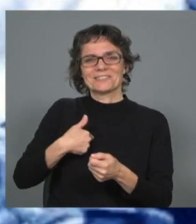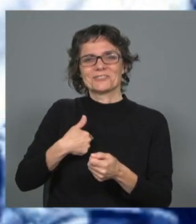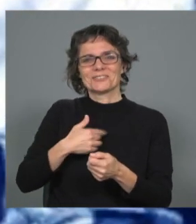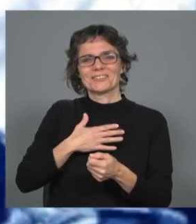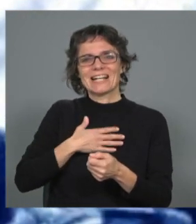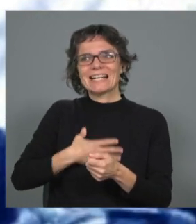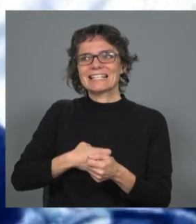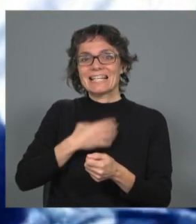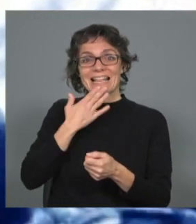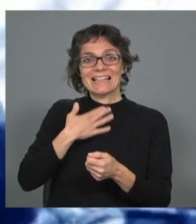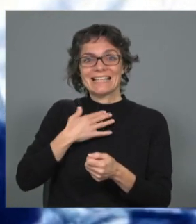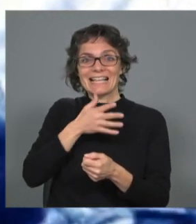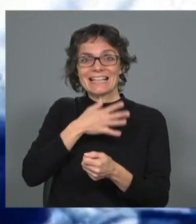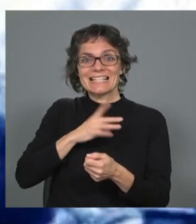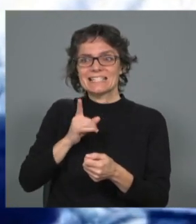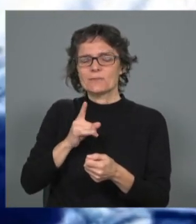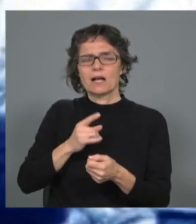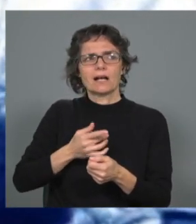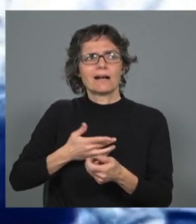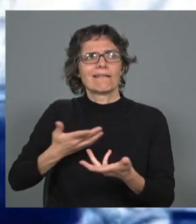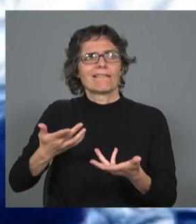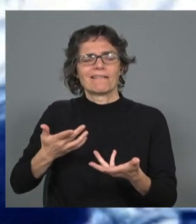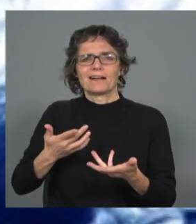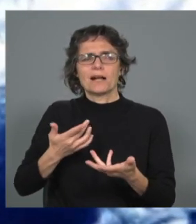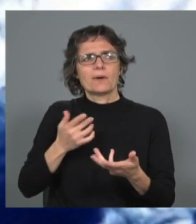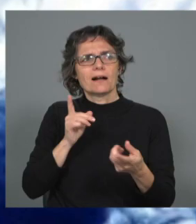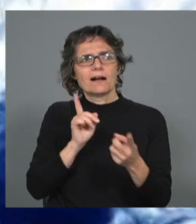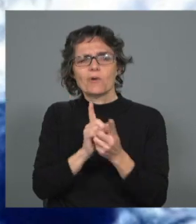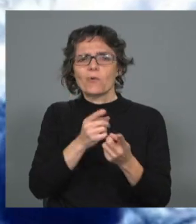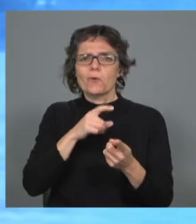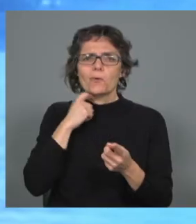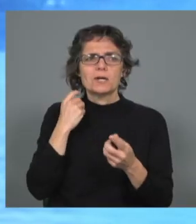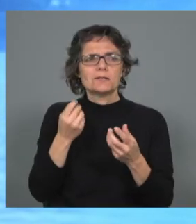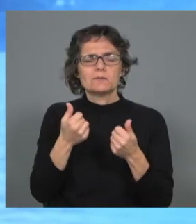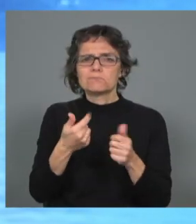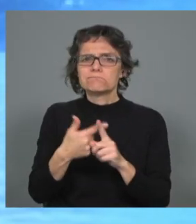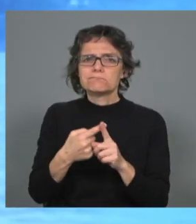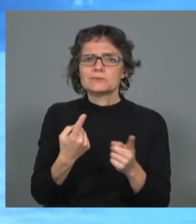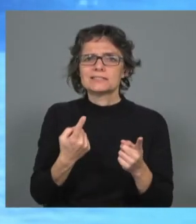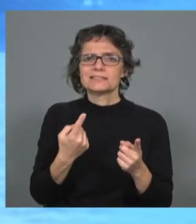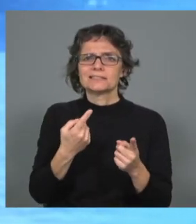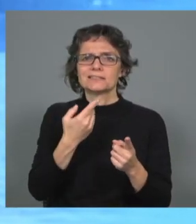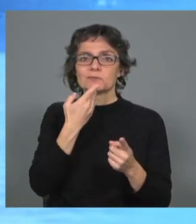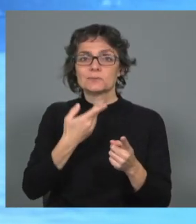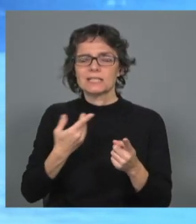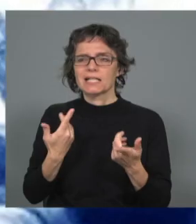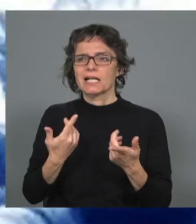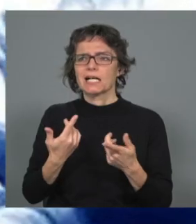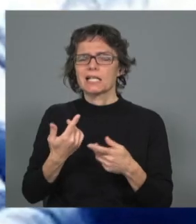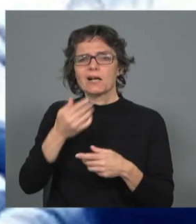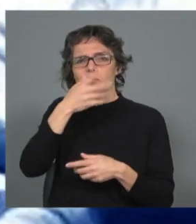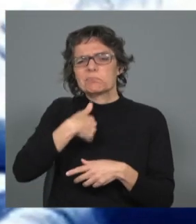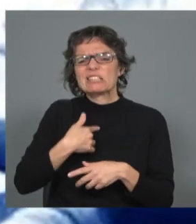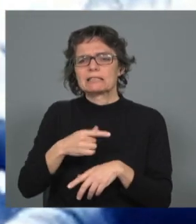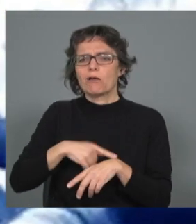muito leve e quase que lamentava porque é que tinha demorado tanto tempo a ir. E é isso que de alguma forma, é uma das mensagens que eu queria